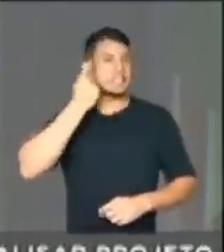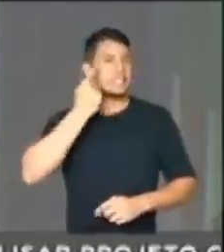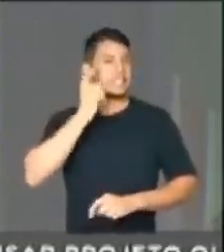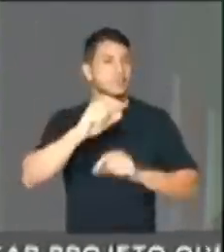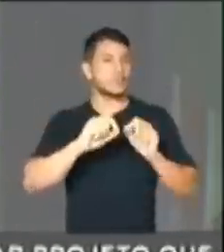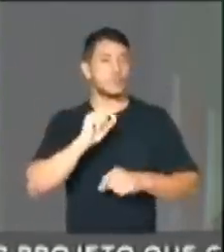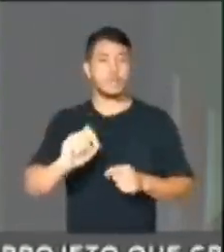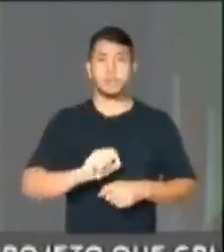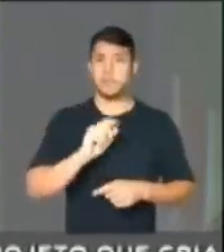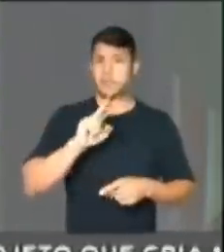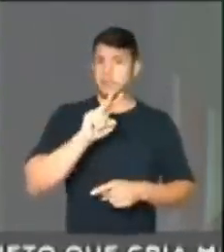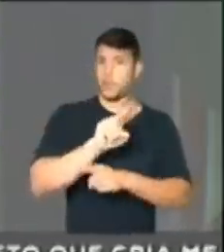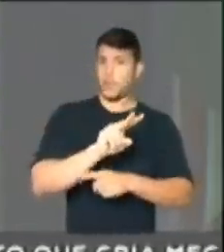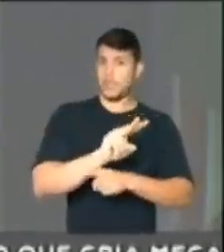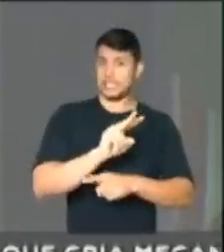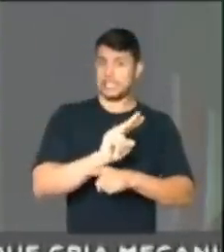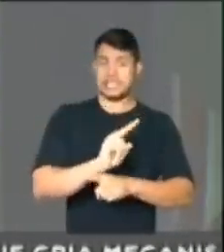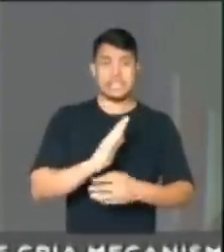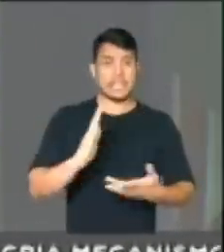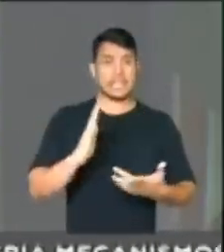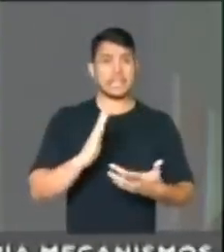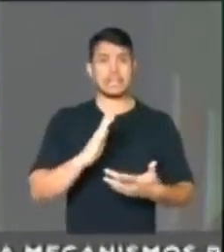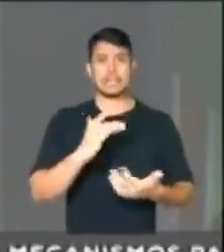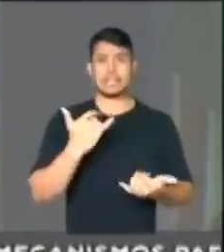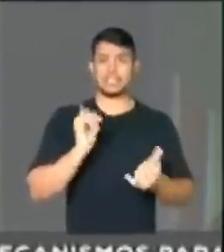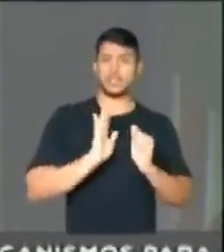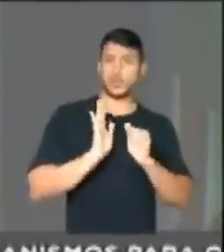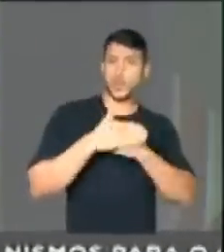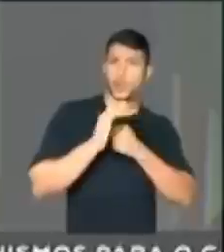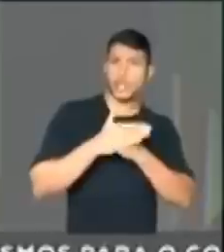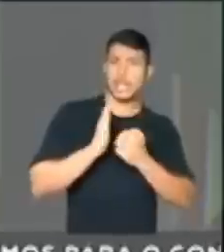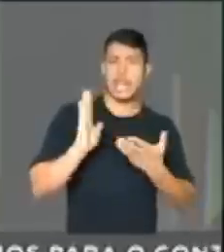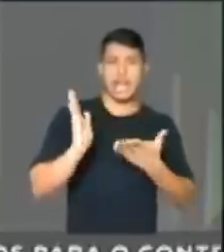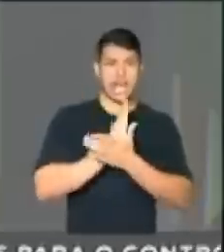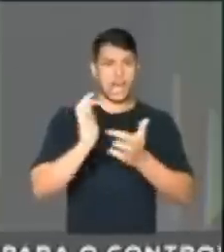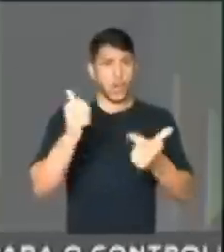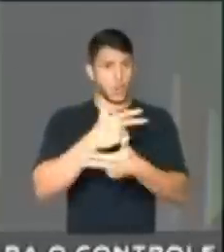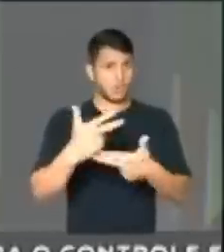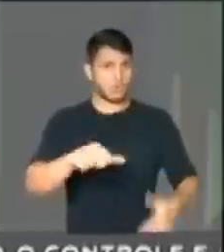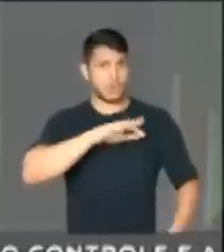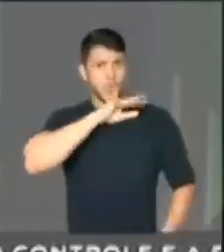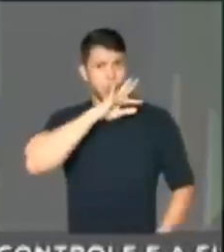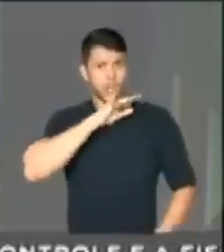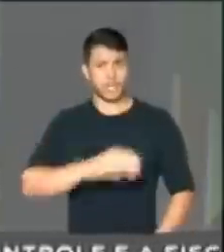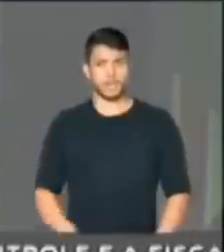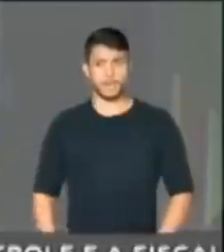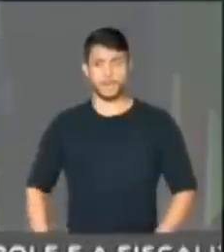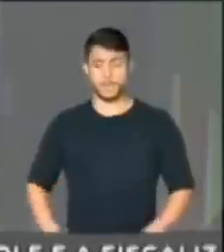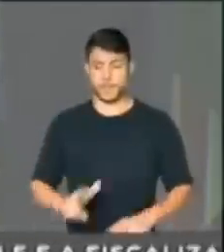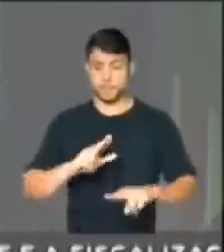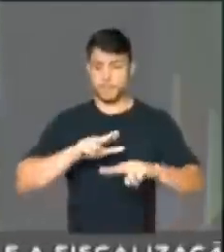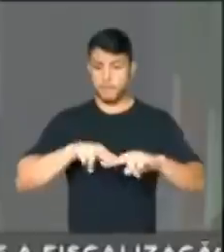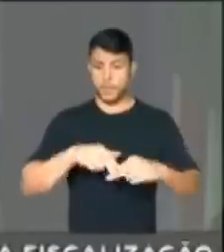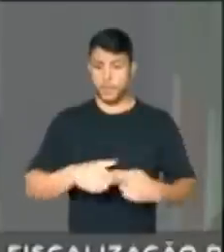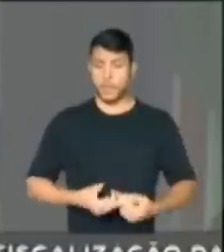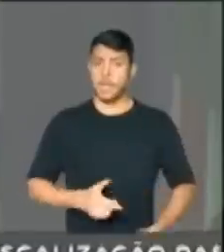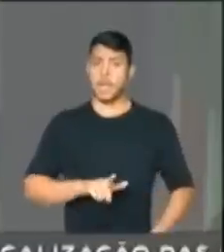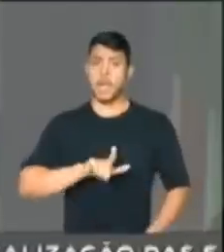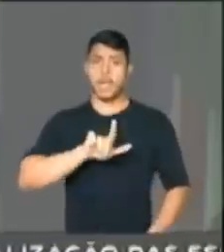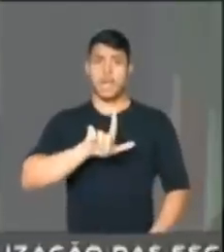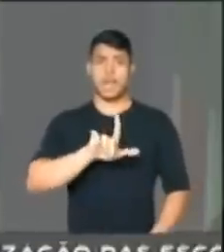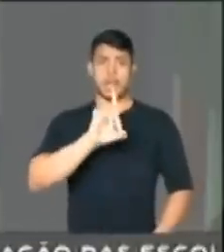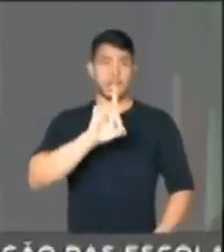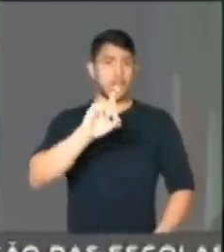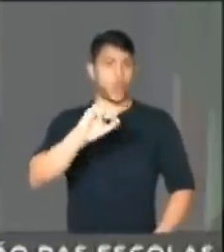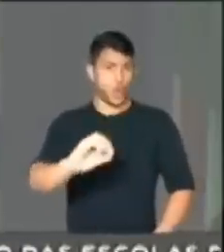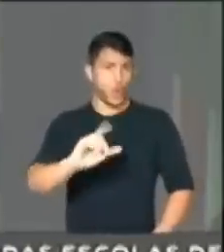o escândalo que nós estamos assistindo. A LDO, no seu artigo 142, é